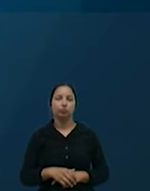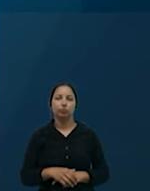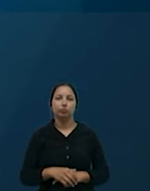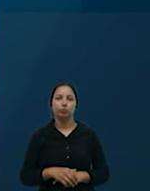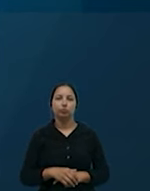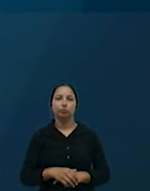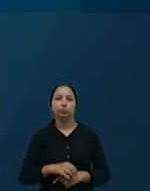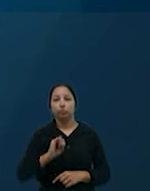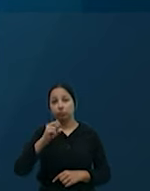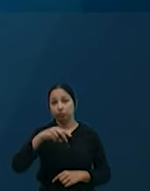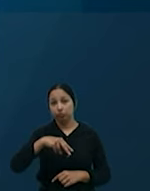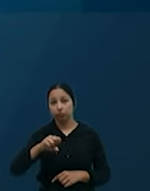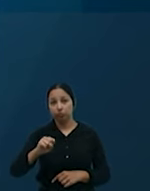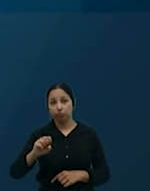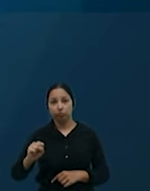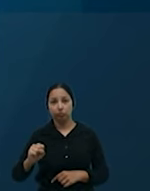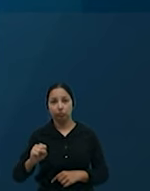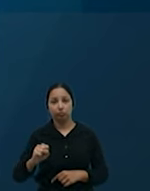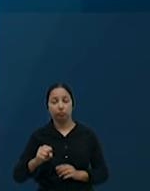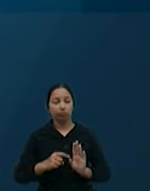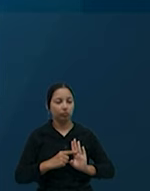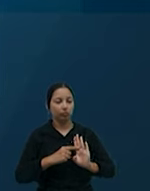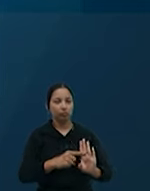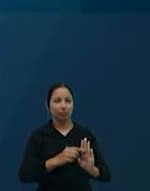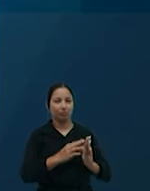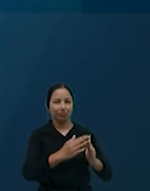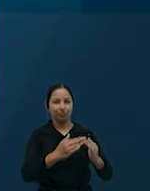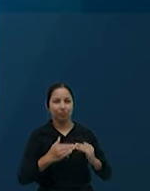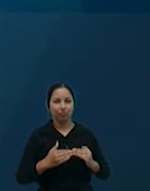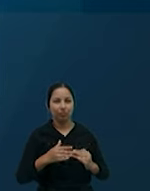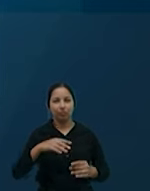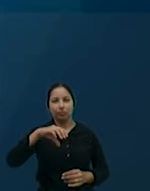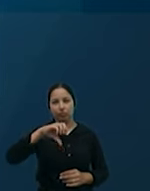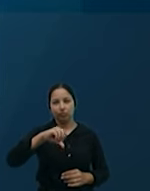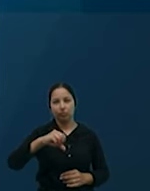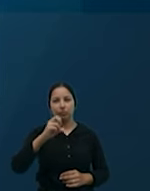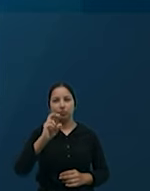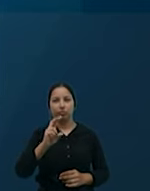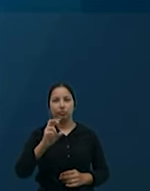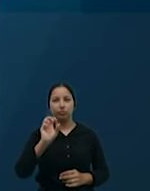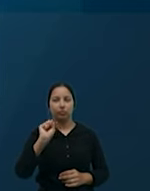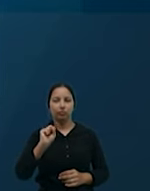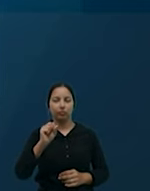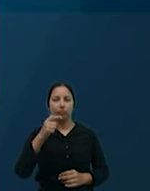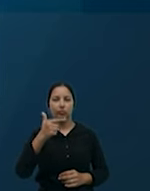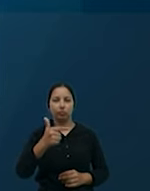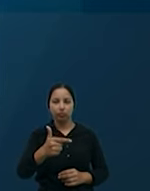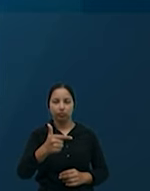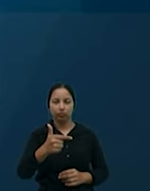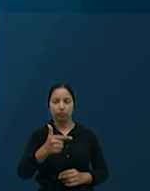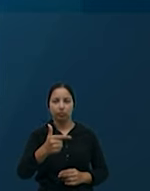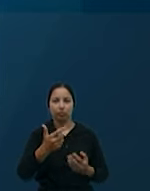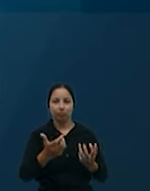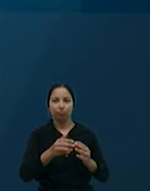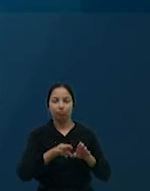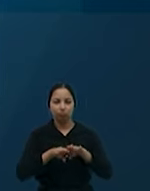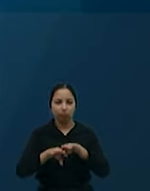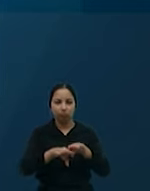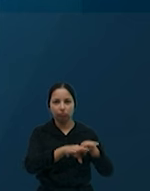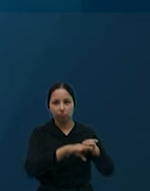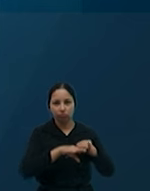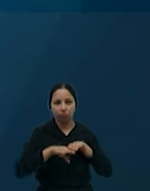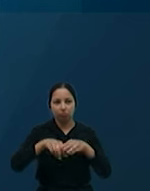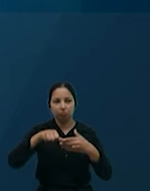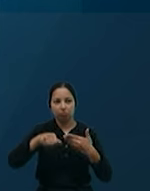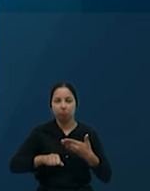vem e apresenta a petição 9582, querendo uniformizar uma jurisprudência. E, nesse